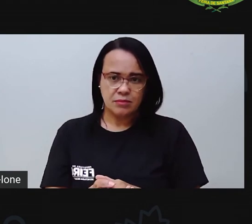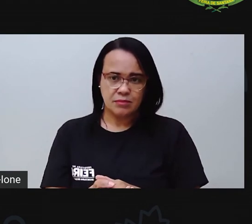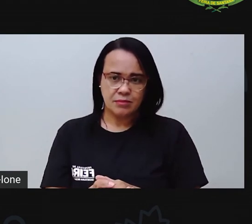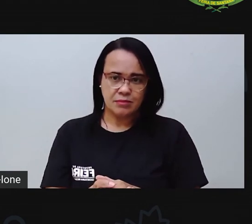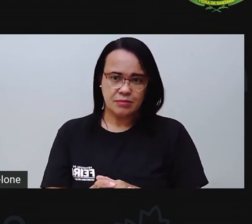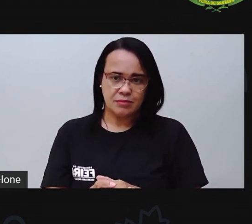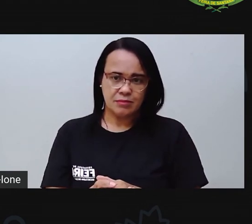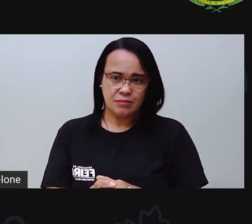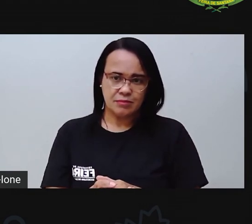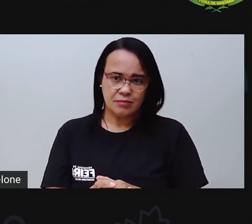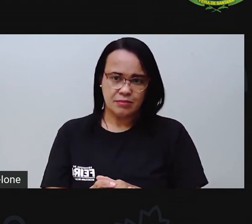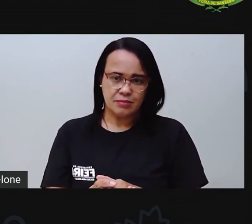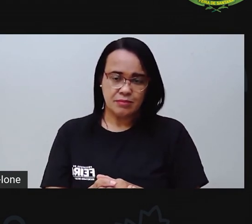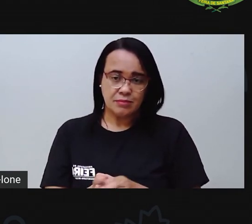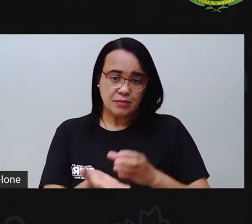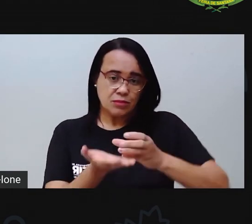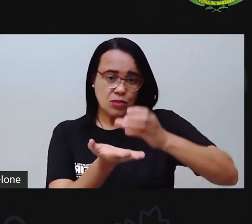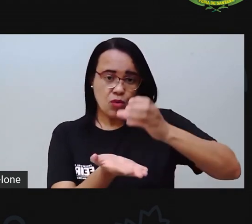colocar aqui, ó.